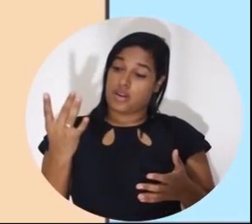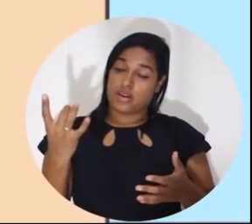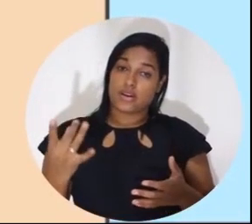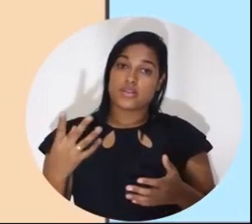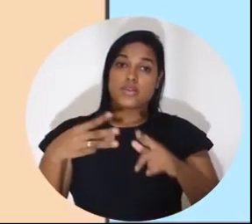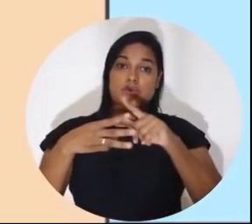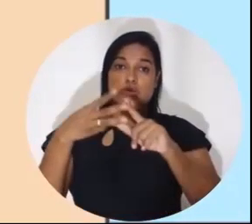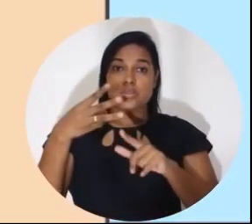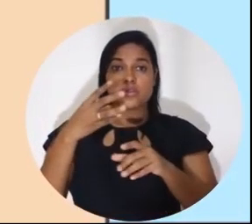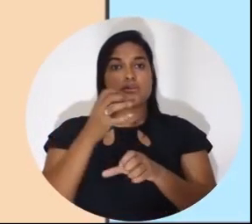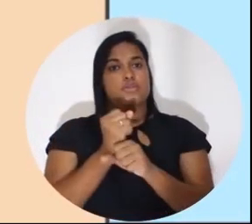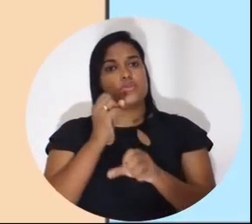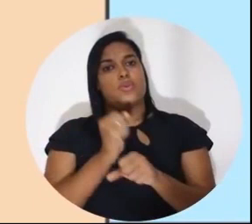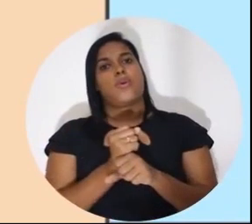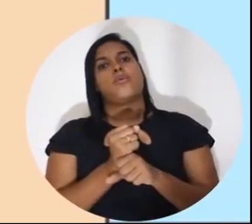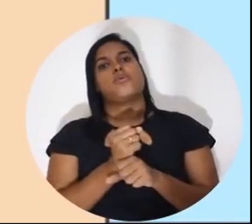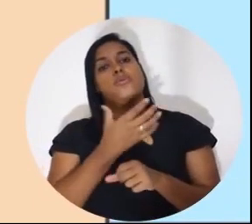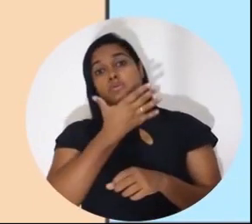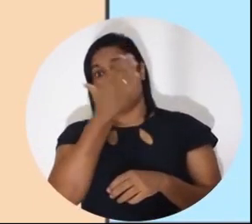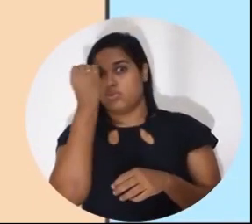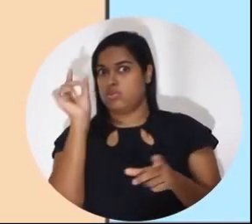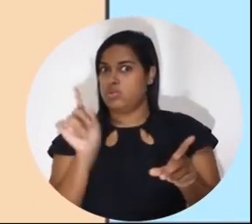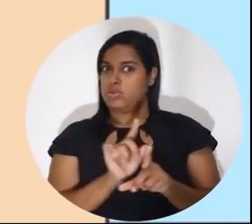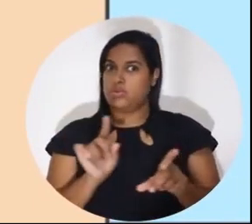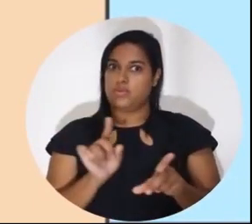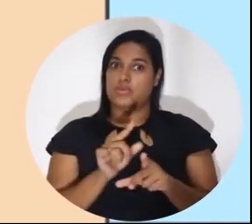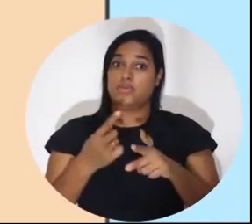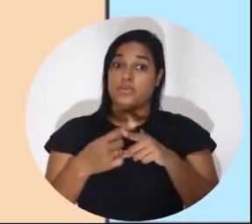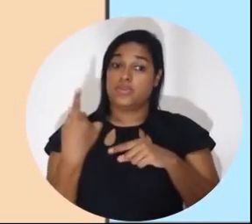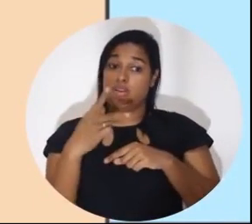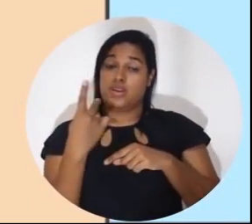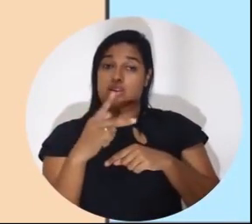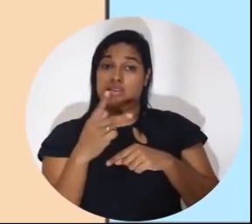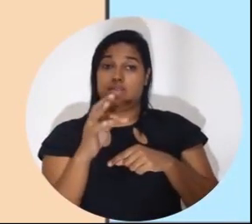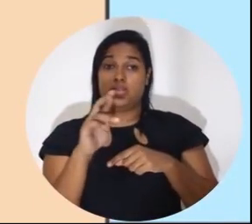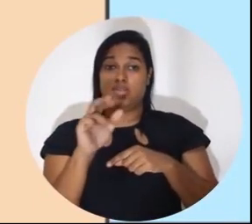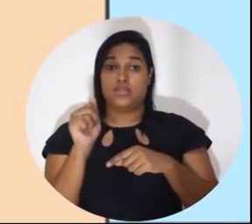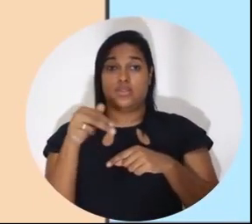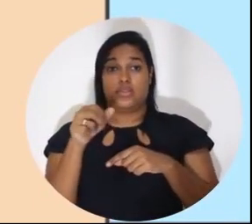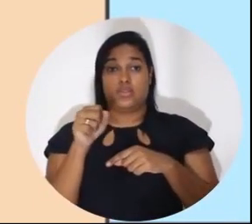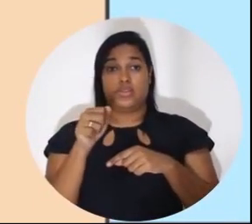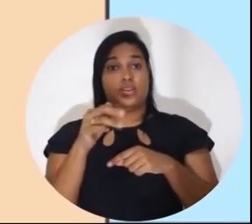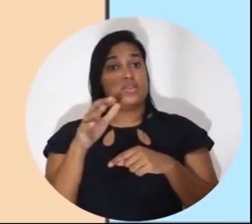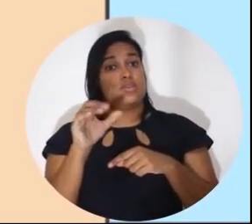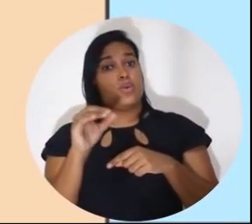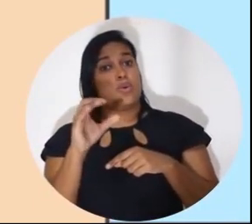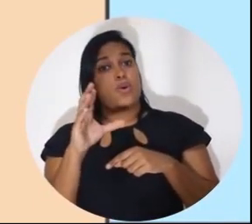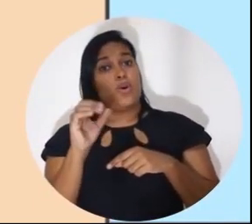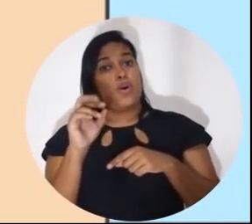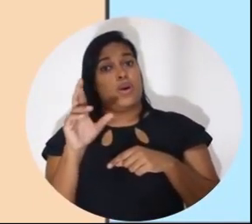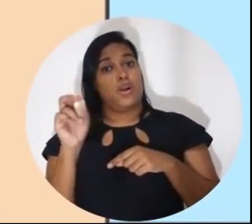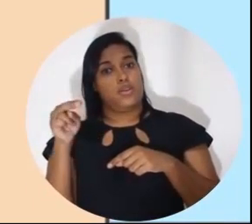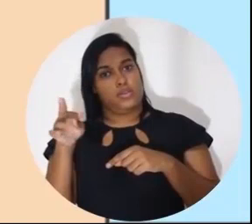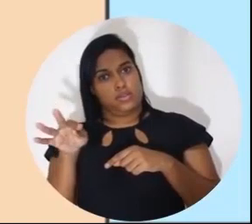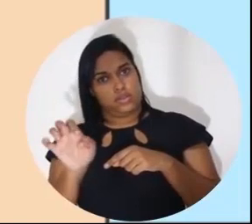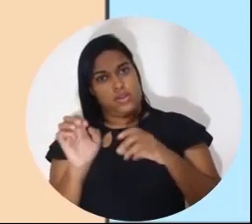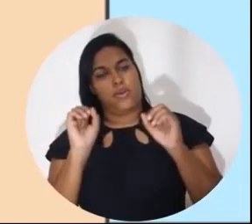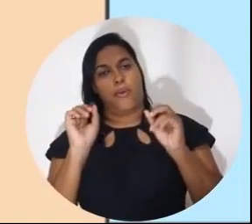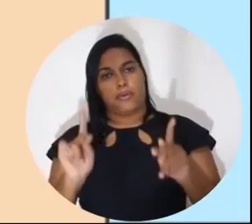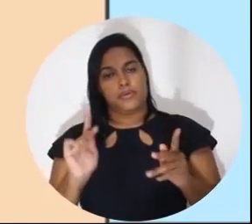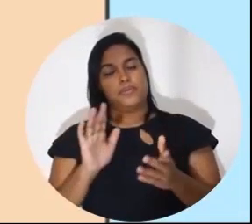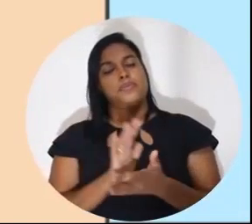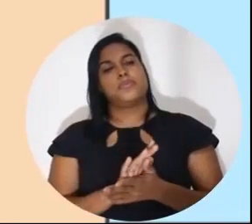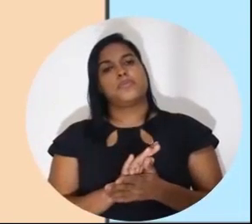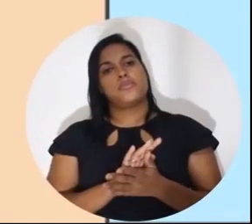três contas. Não esqueça que elas formam a conta de transações correntes, ok? Então, quando se exporta